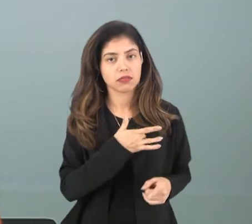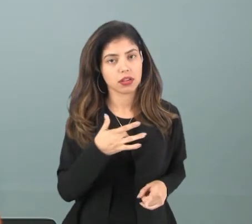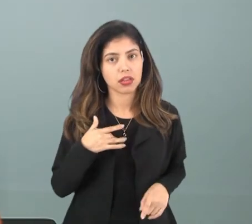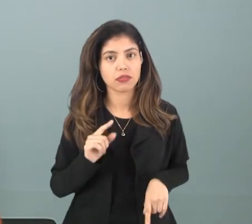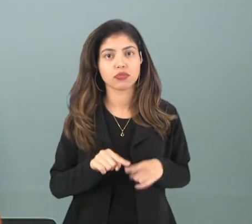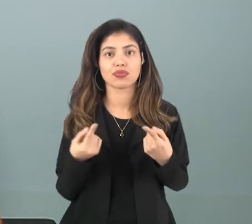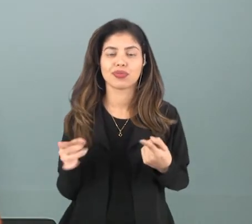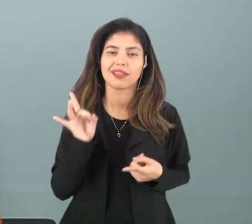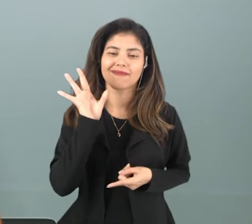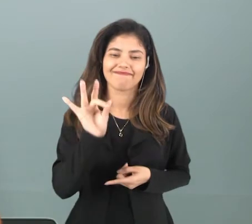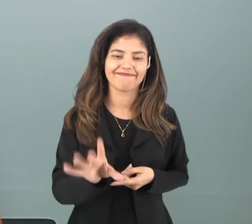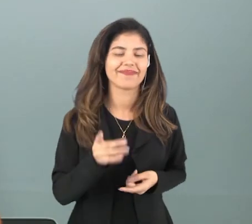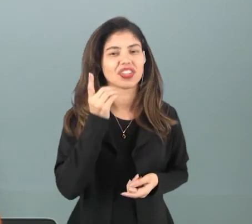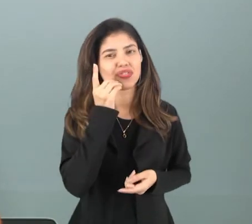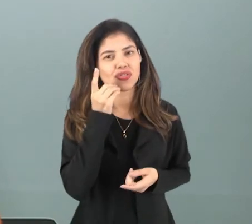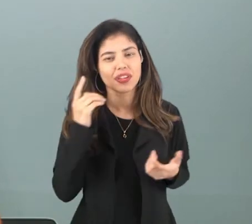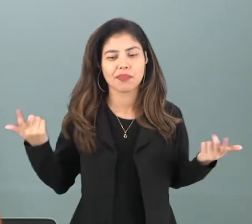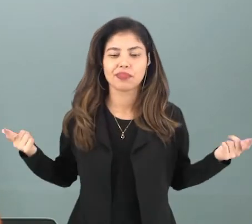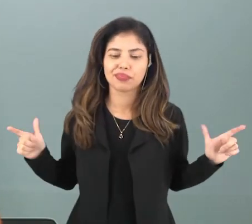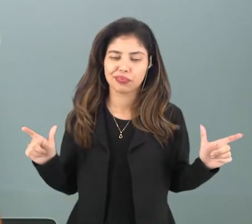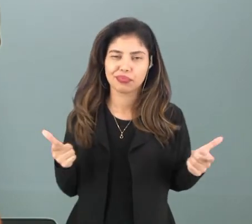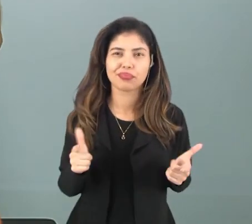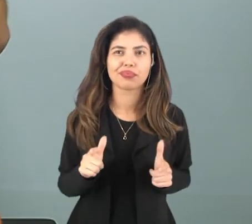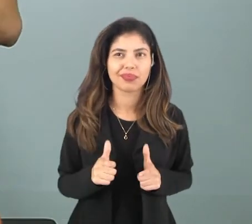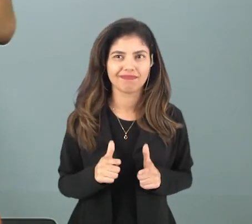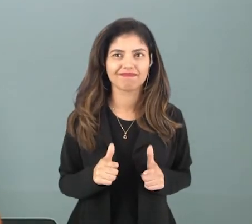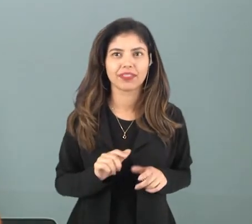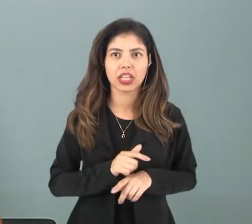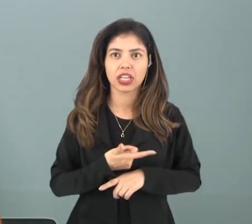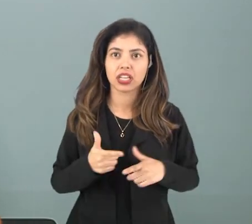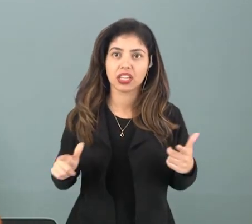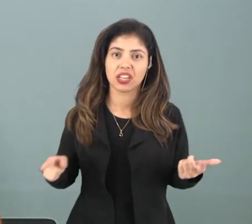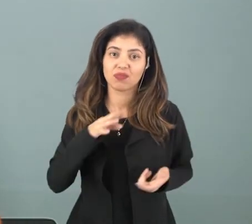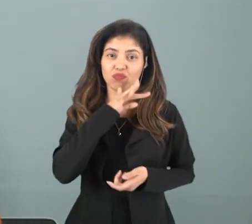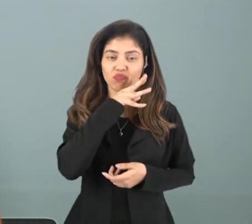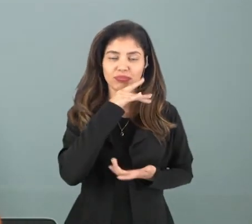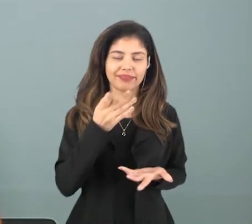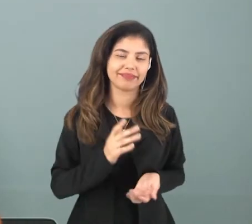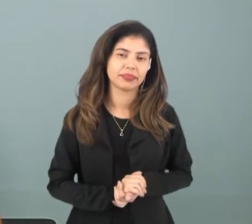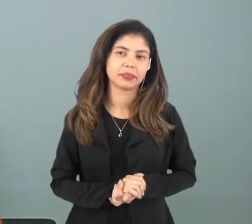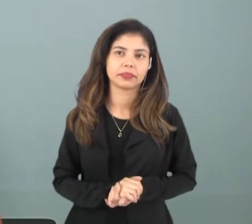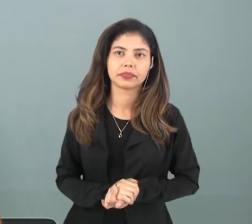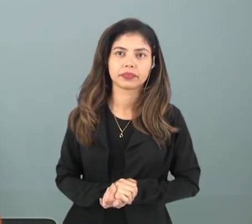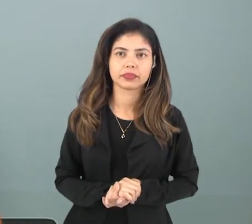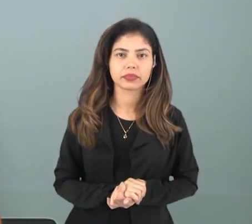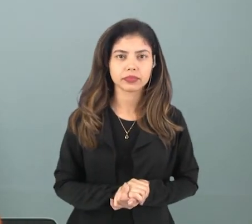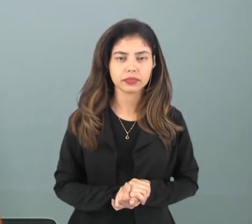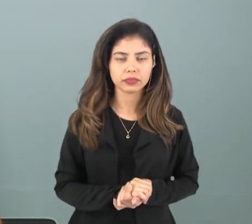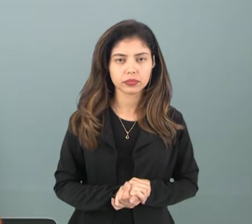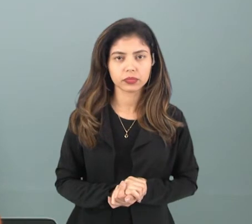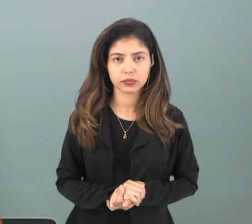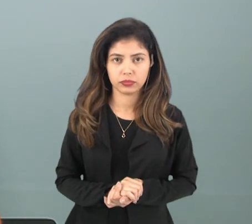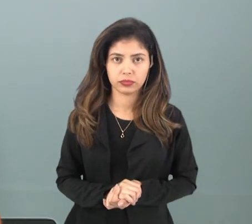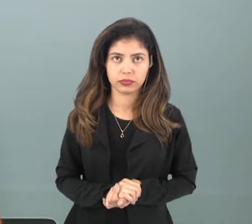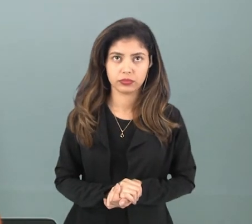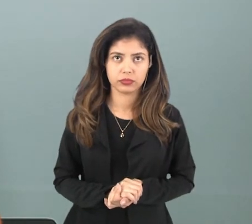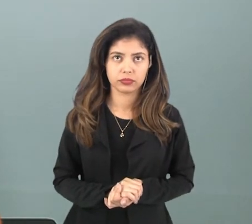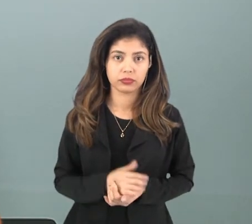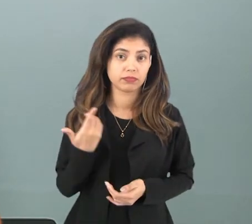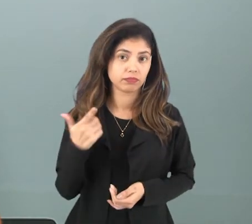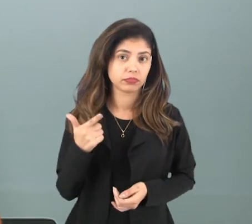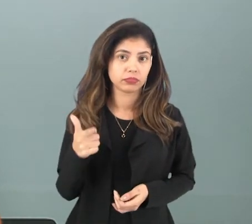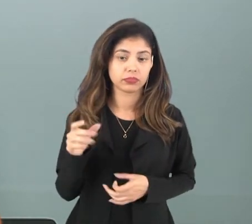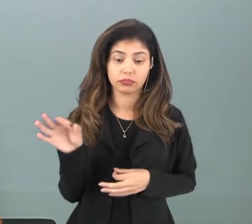menos pessoas, né, na zona rural e mais pessoas na zona urbana, deixando esse crescimento desordenado, que é algo que não